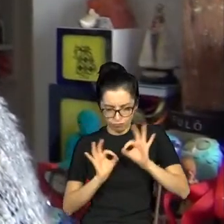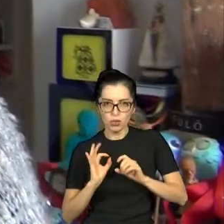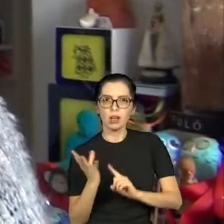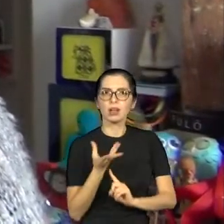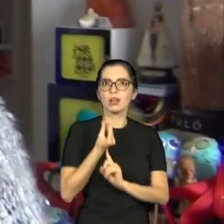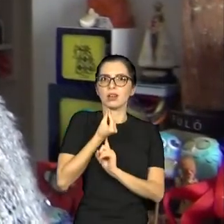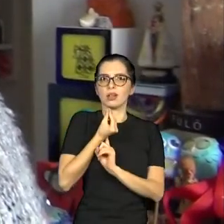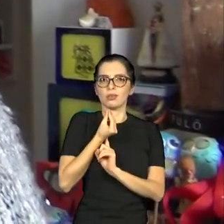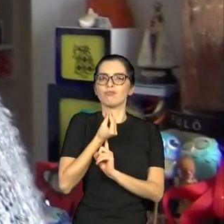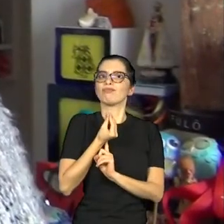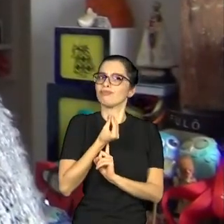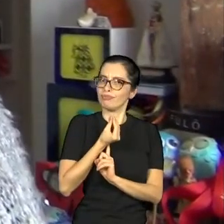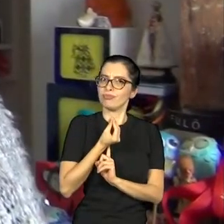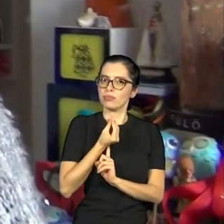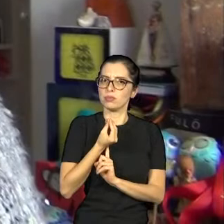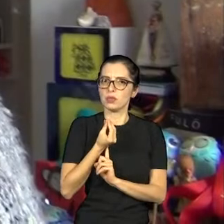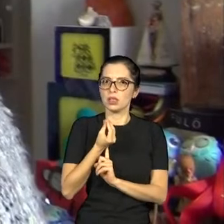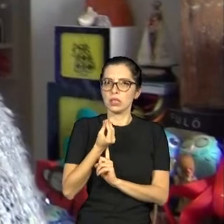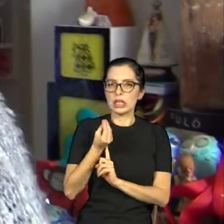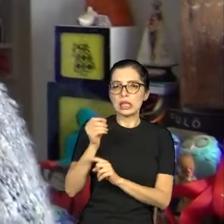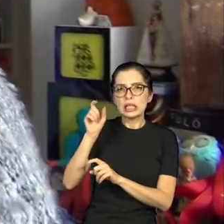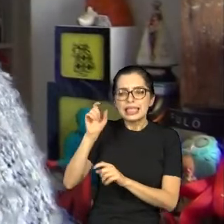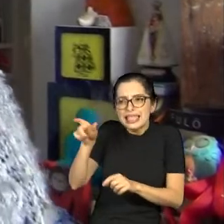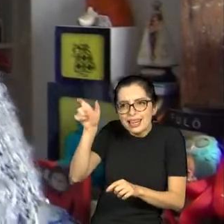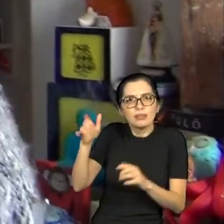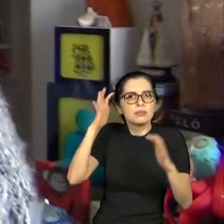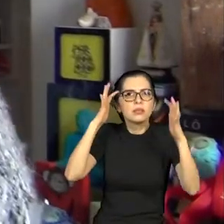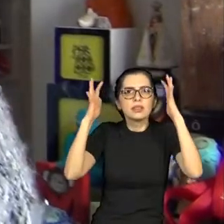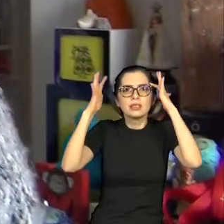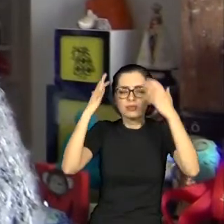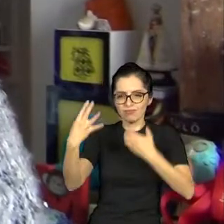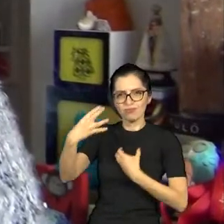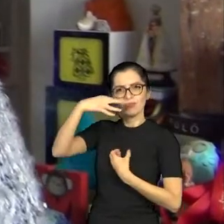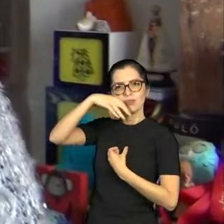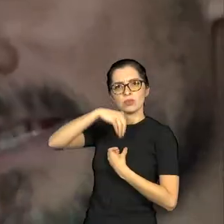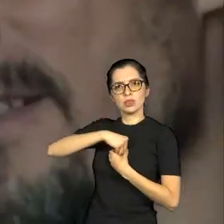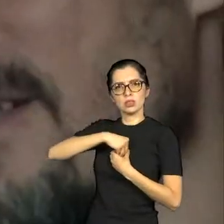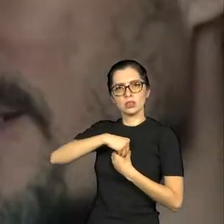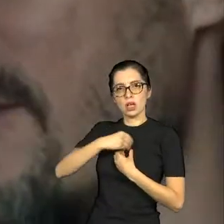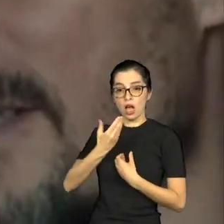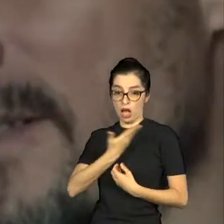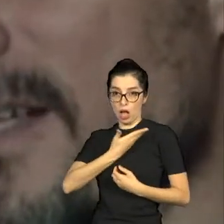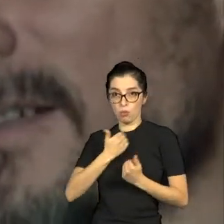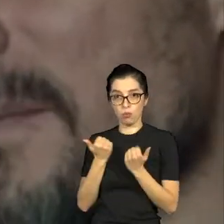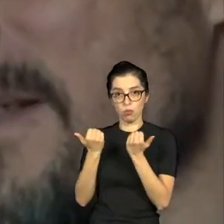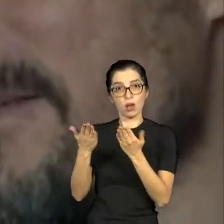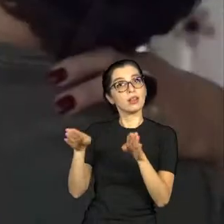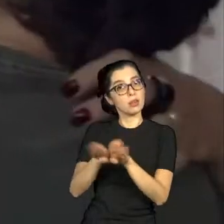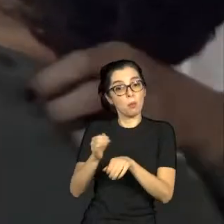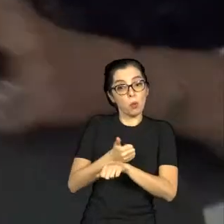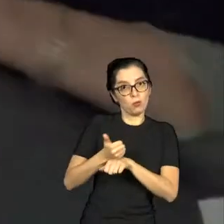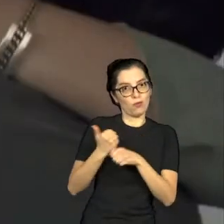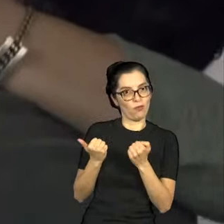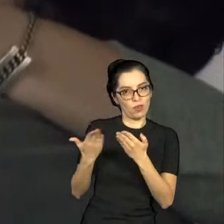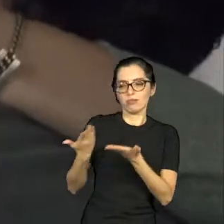diz respeito a até a nossa amizade fora de cena. Vai dizer que você não tem saudade também.